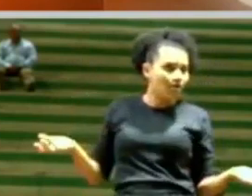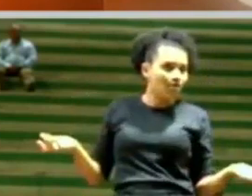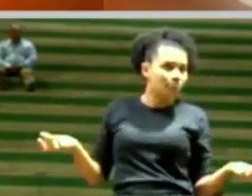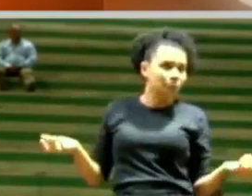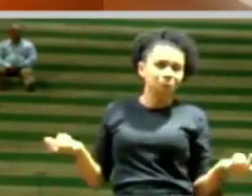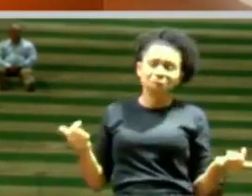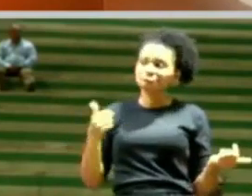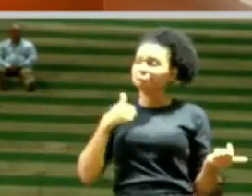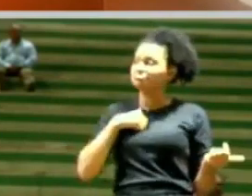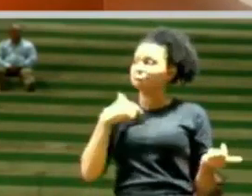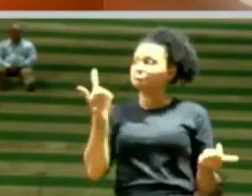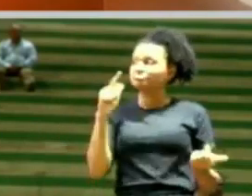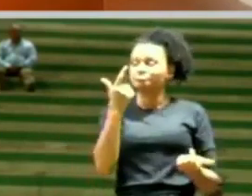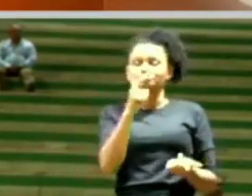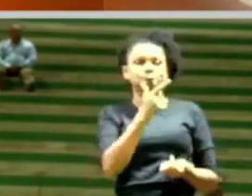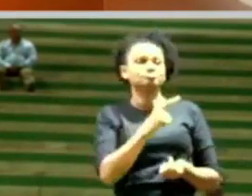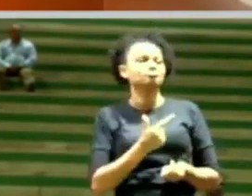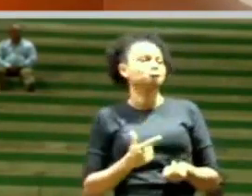Eu não tenho